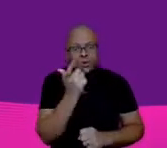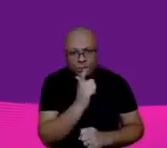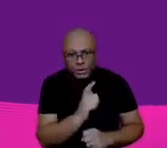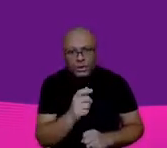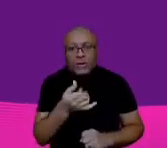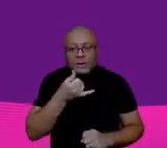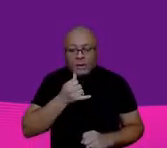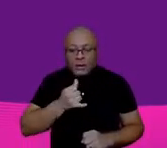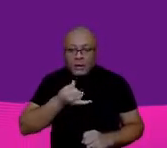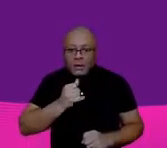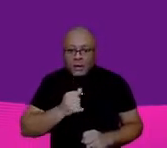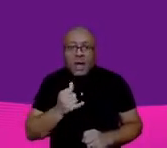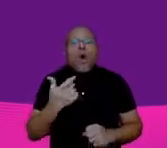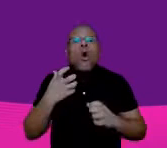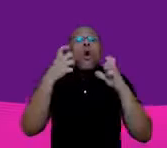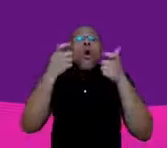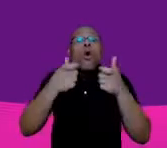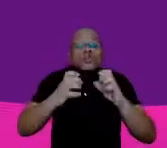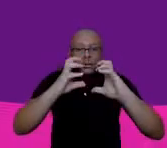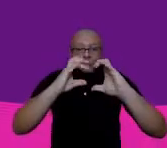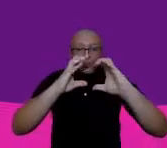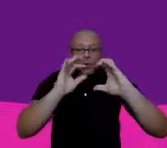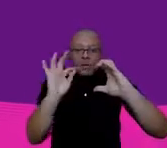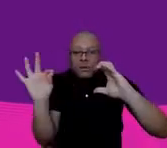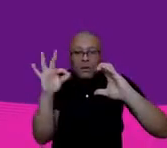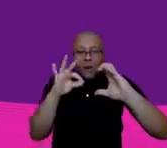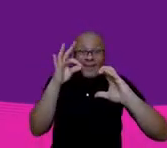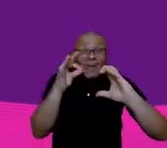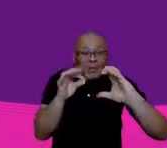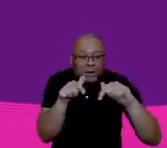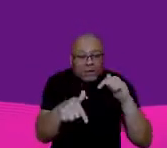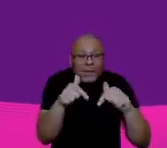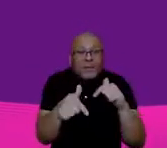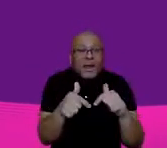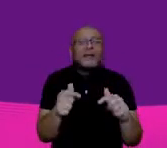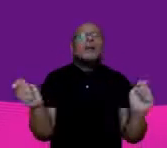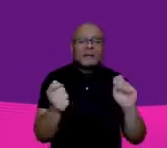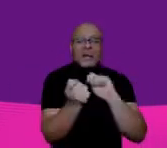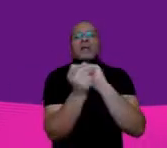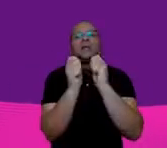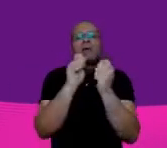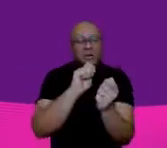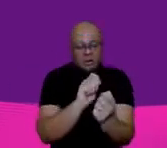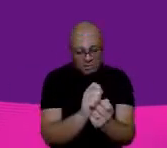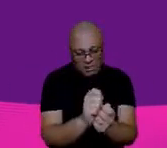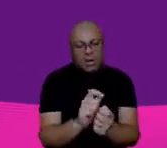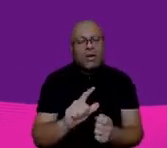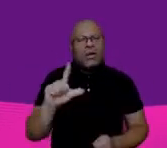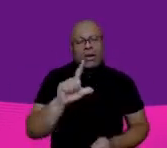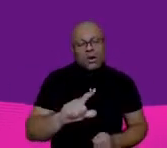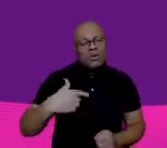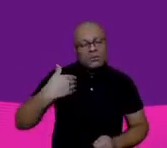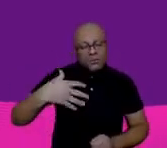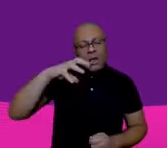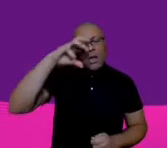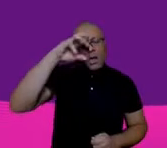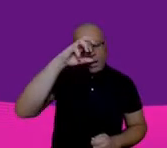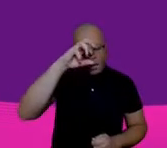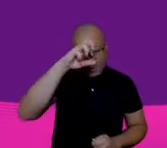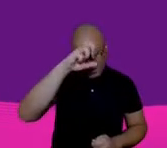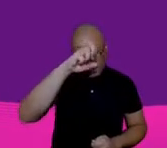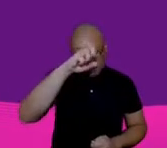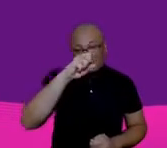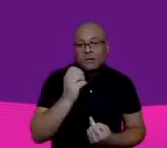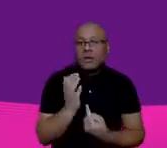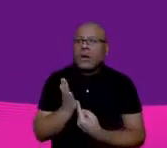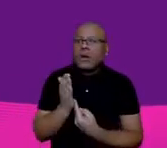medial, posterior, dentro dos núcleos que eu quero trabalhar. Obviamente, a curva de aprendizado vai ficando cada vez maior, mas a tecnologia ajudou